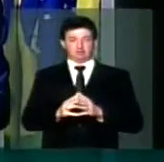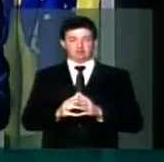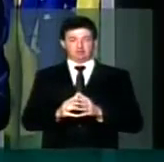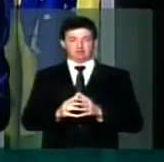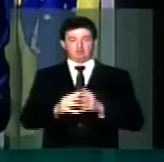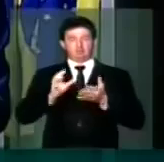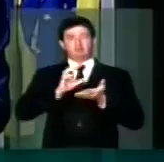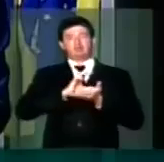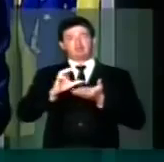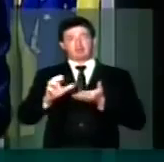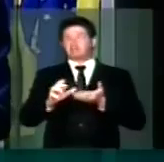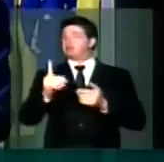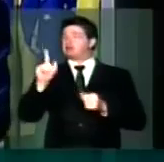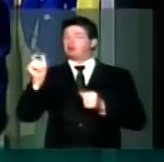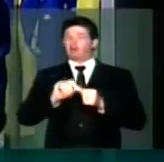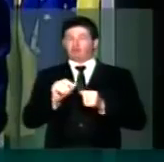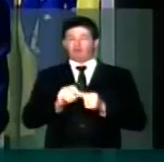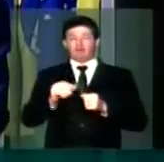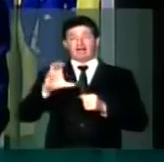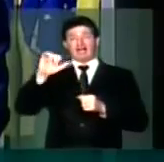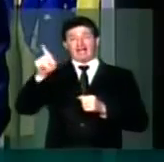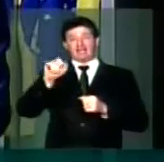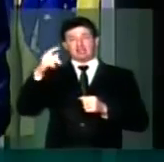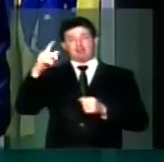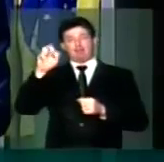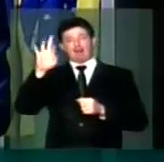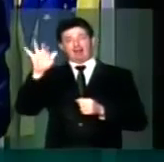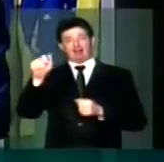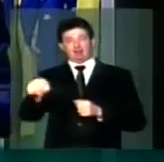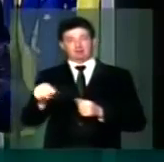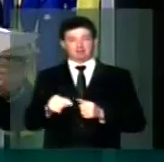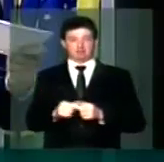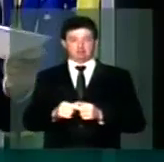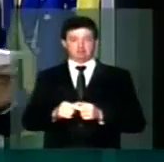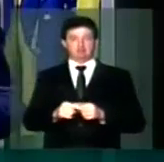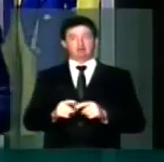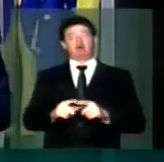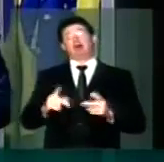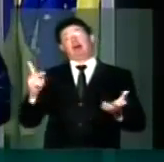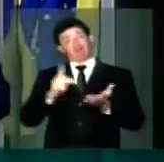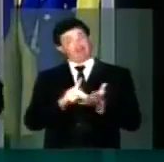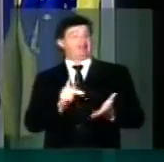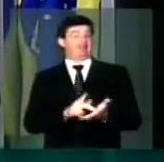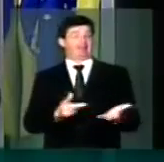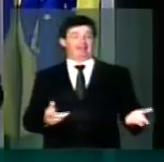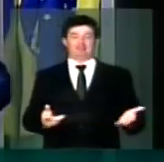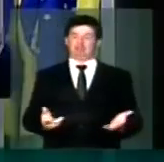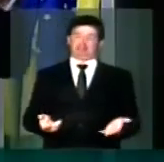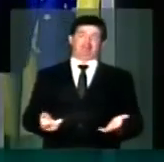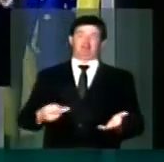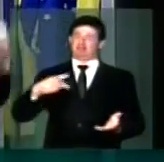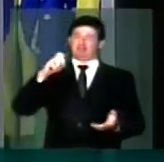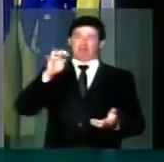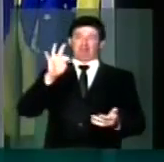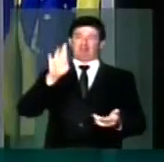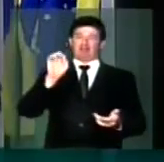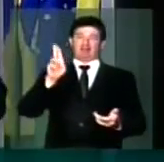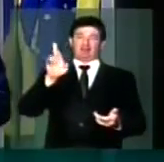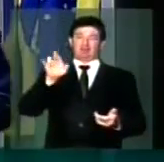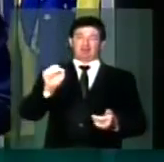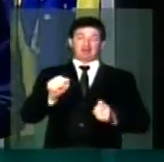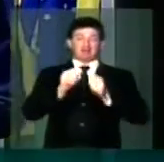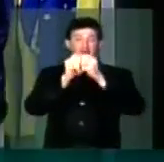Investidor não investe em caixa preta desse tipo. A verdade é que a Petrobras